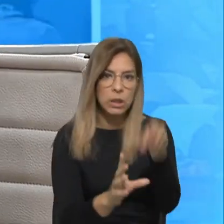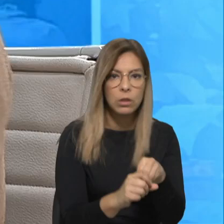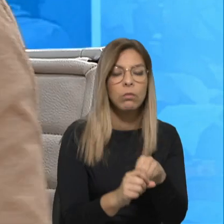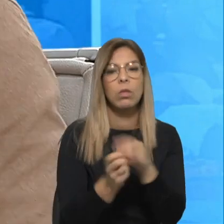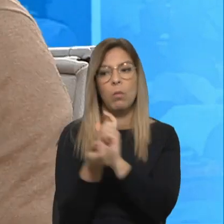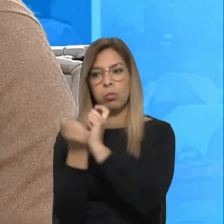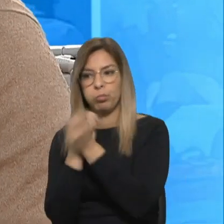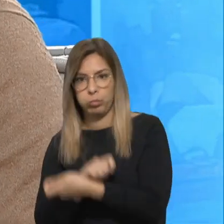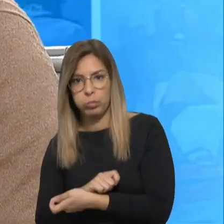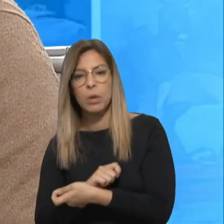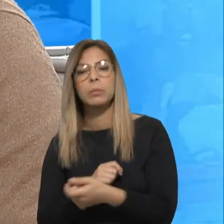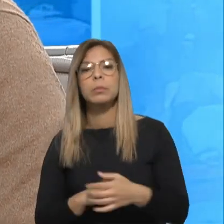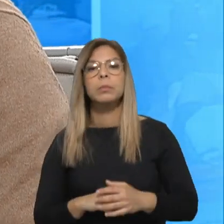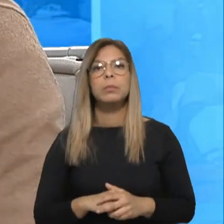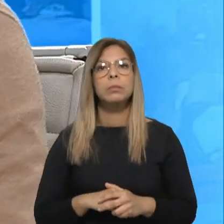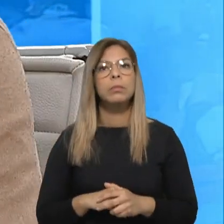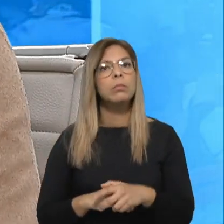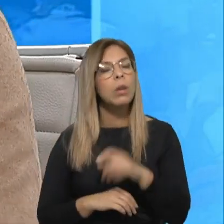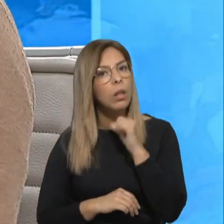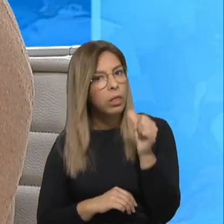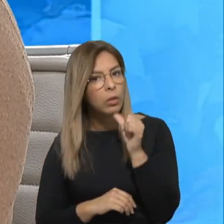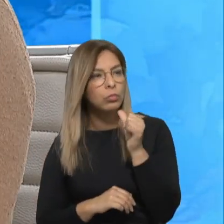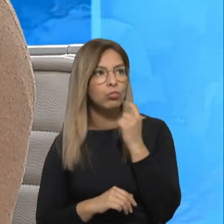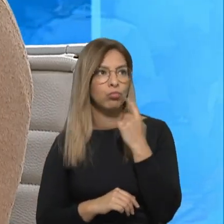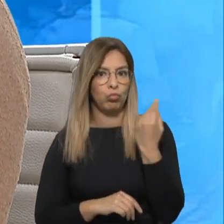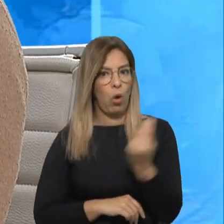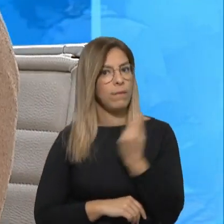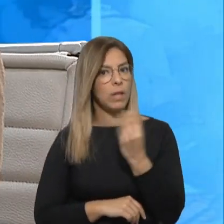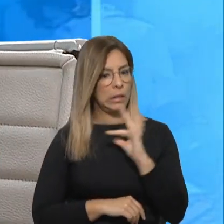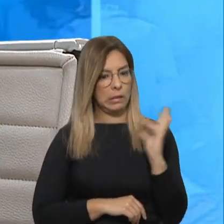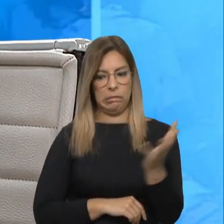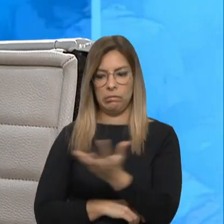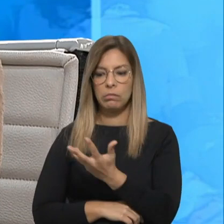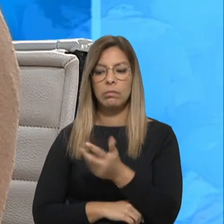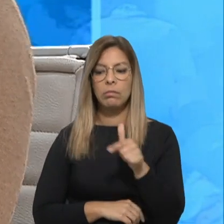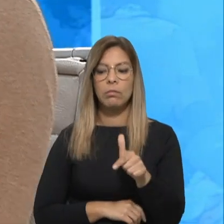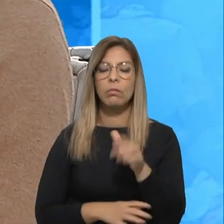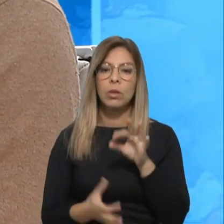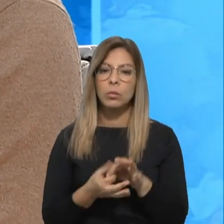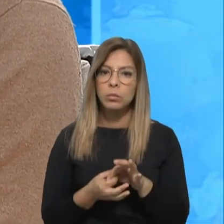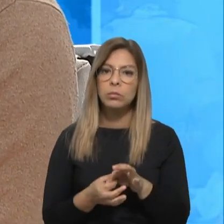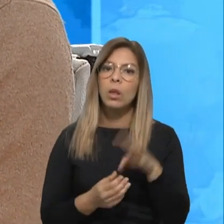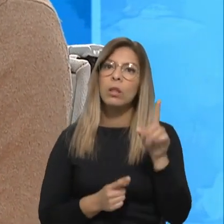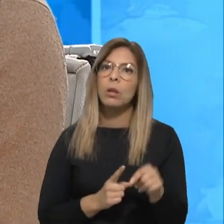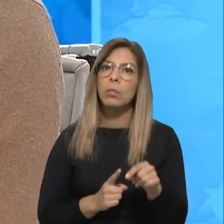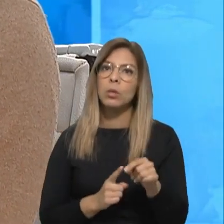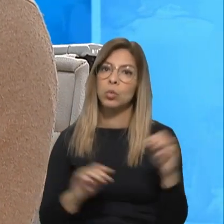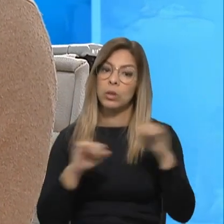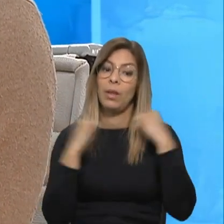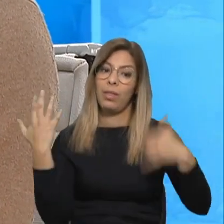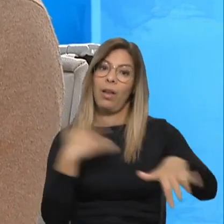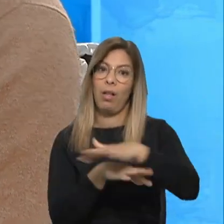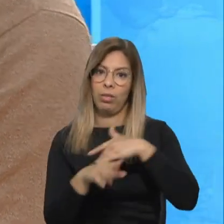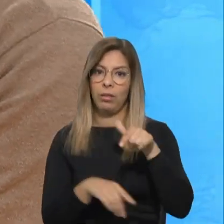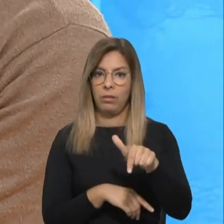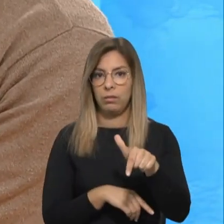transformador, no qual os jovens, os agentes pastoral e também a sociedade